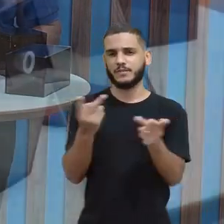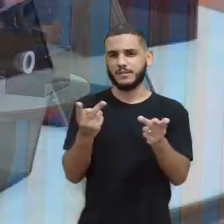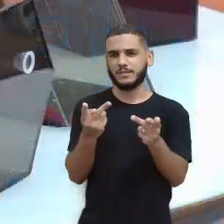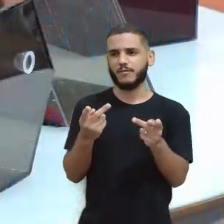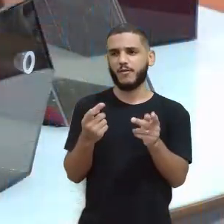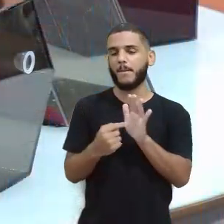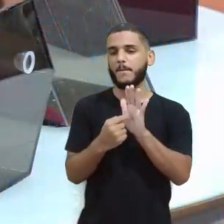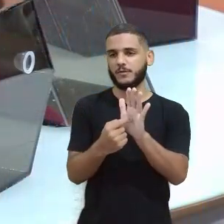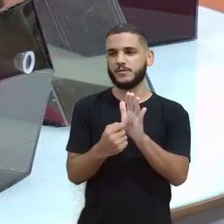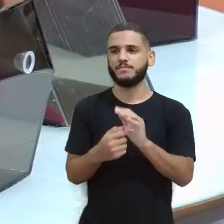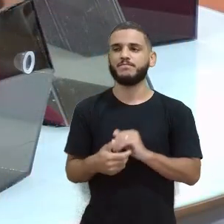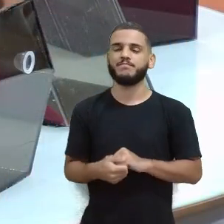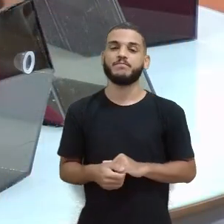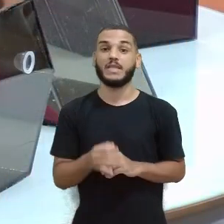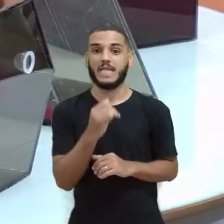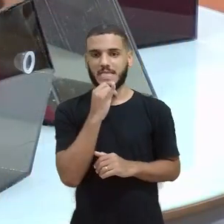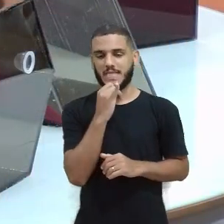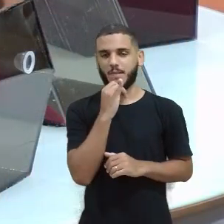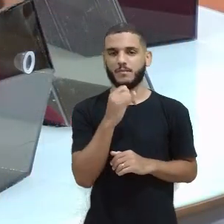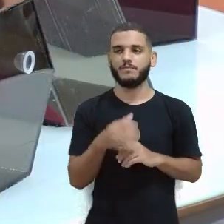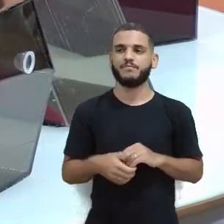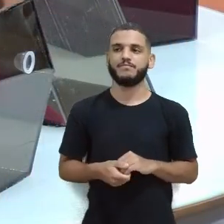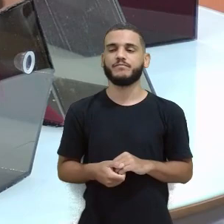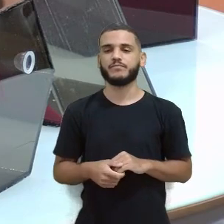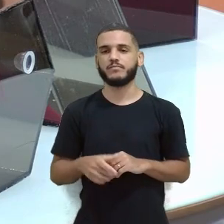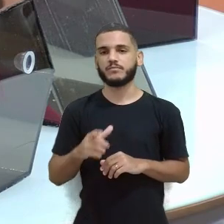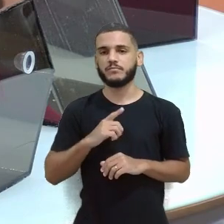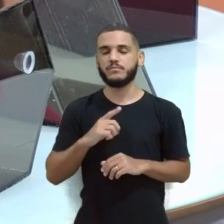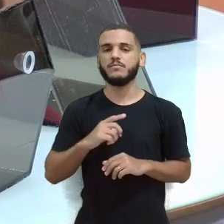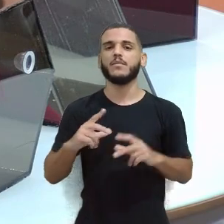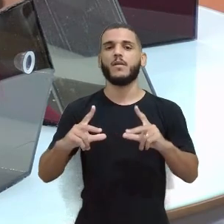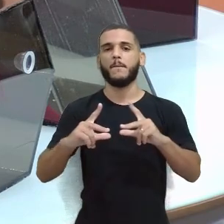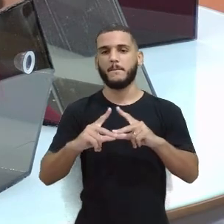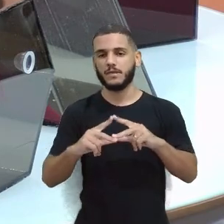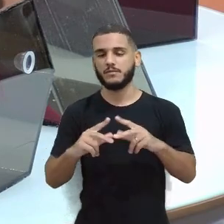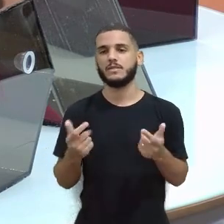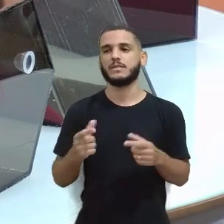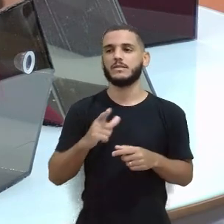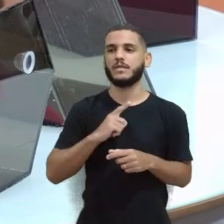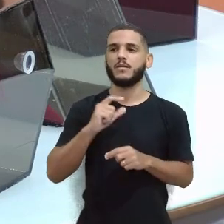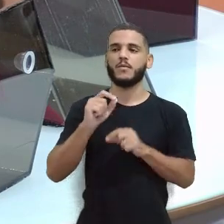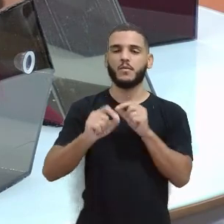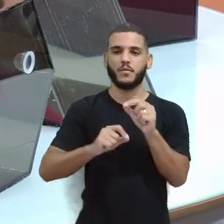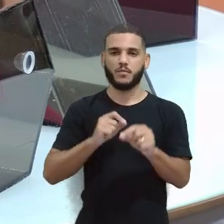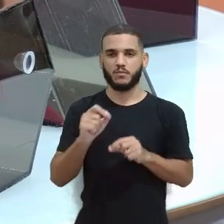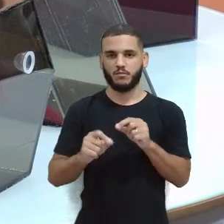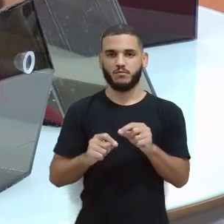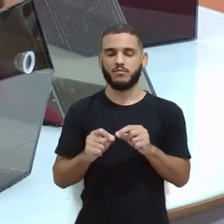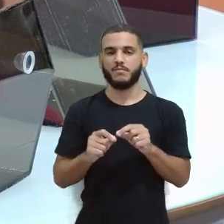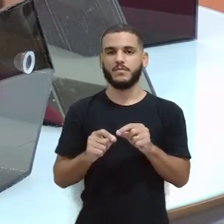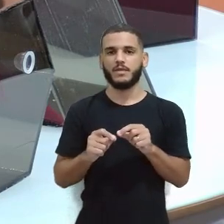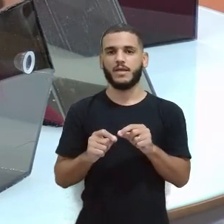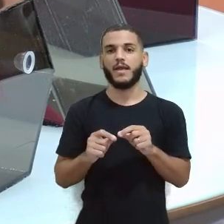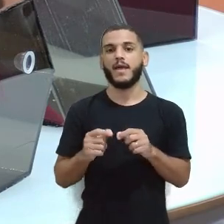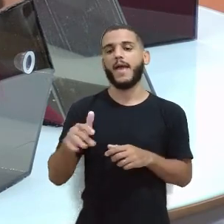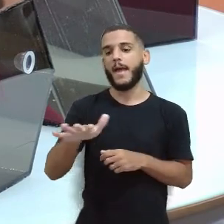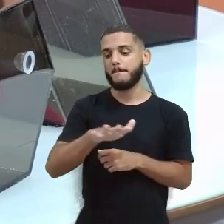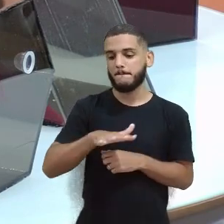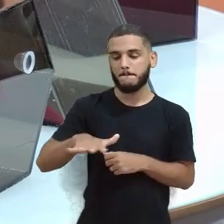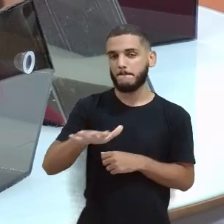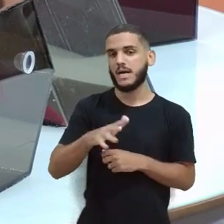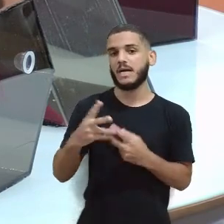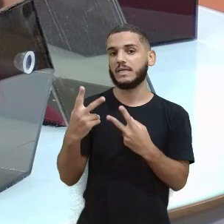o seguinte. Quando a gente tem um prisma, a gente tem a mesma